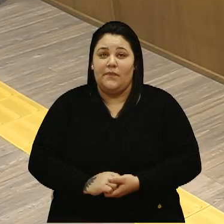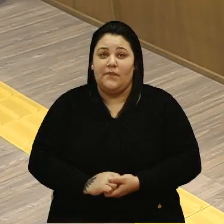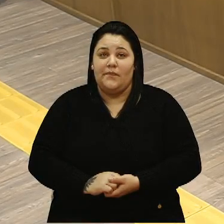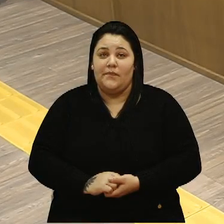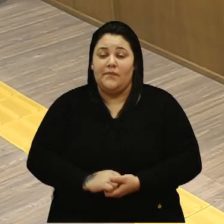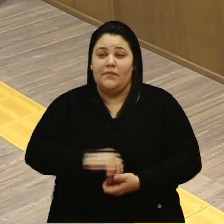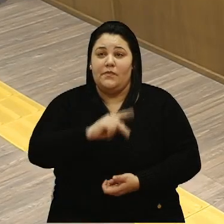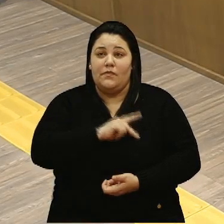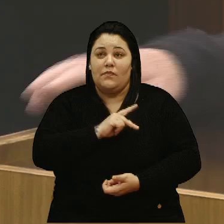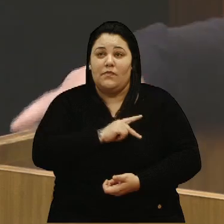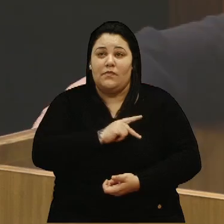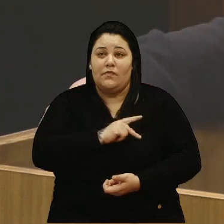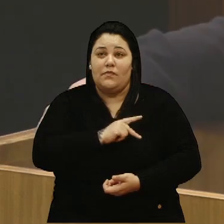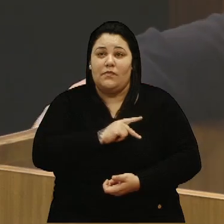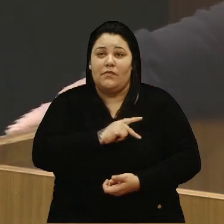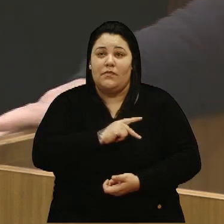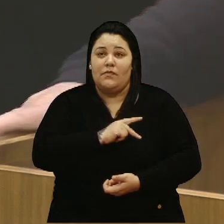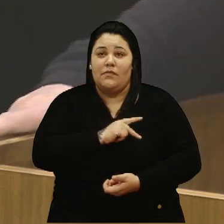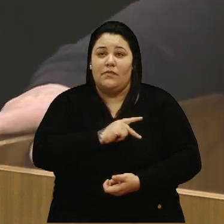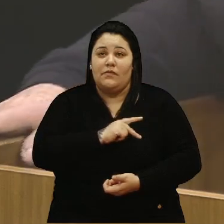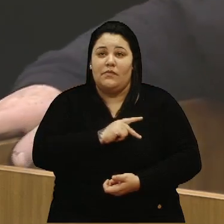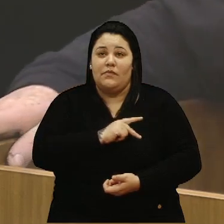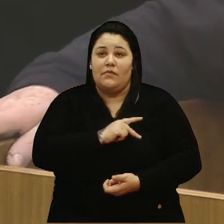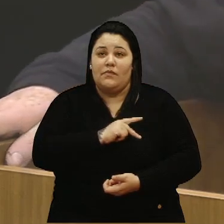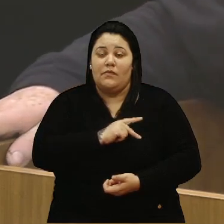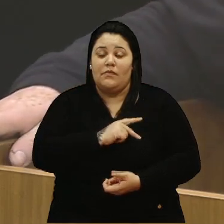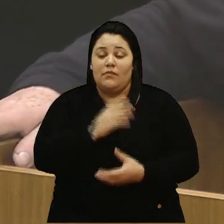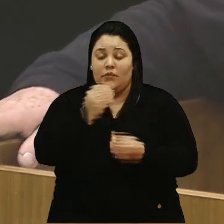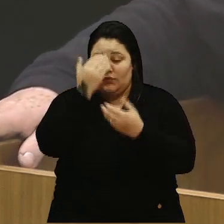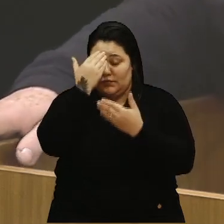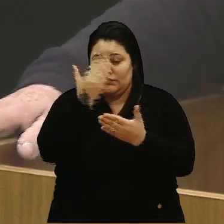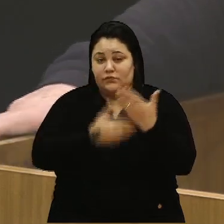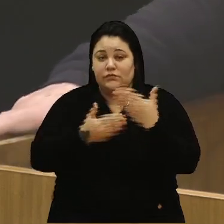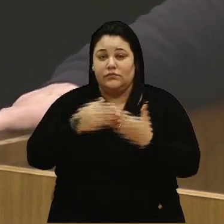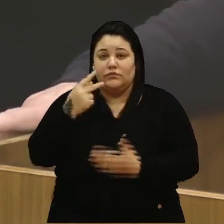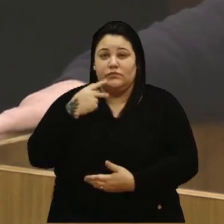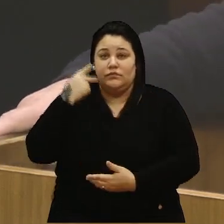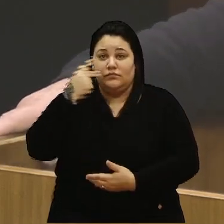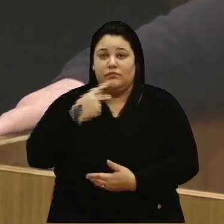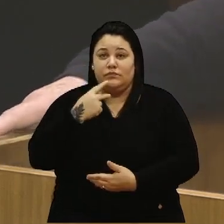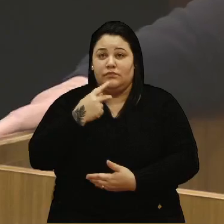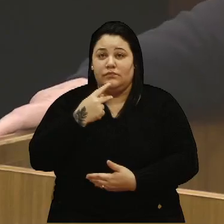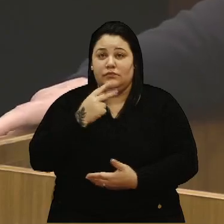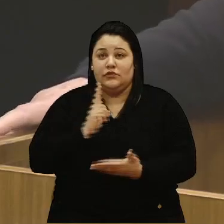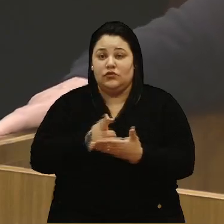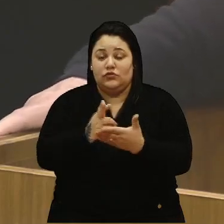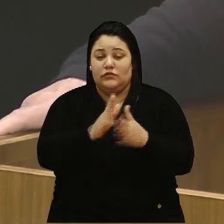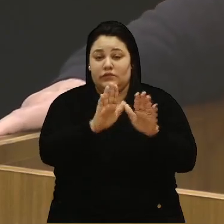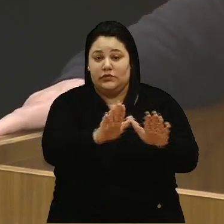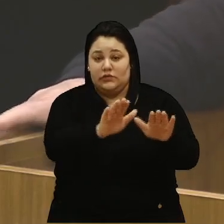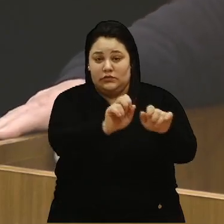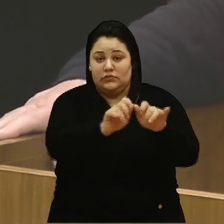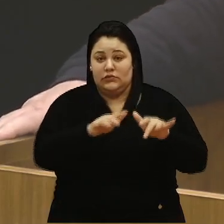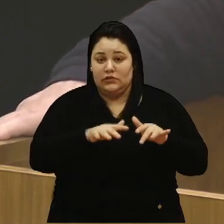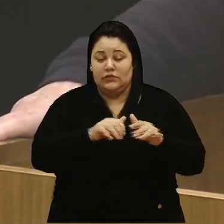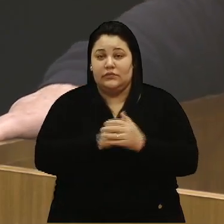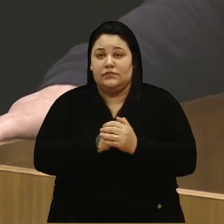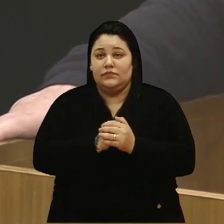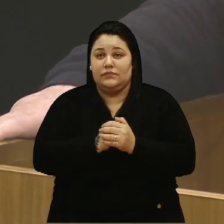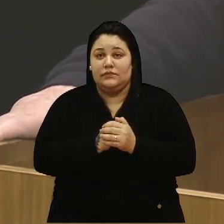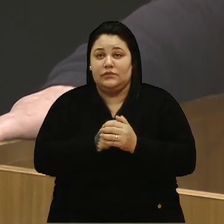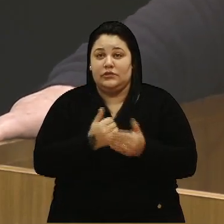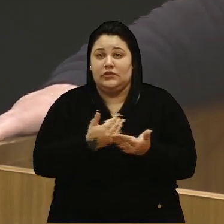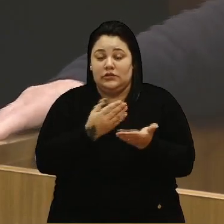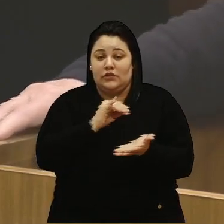Senhor presidente, senhores vereadores, muito obrigado aos vereadores que permaneceram, possibilitando